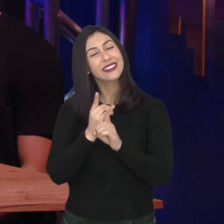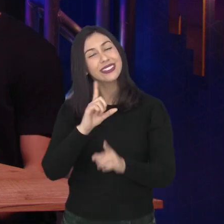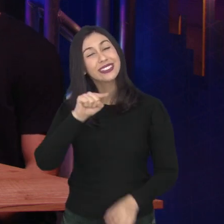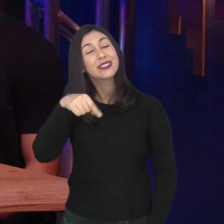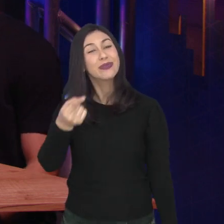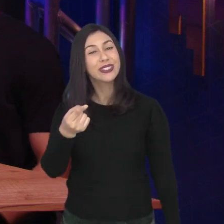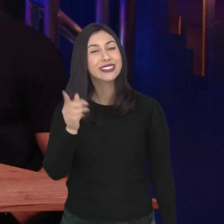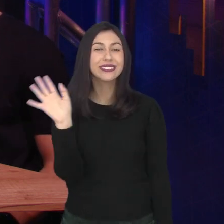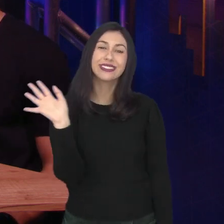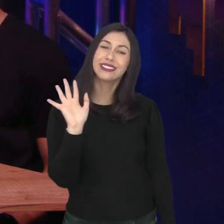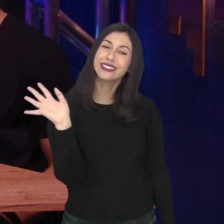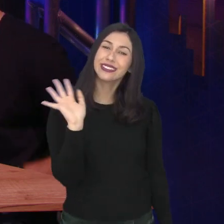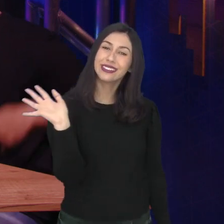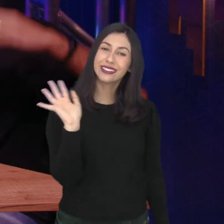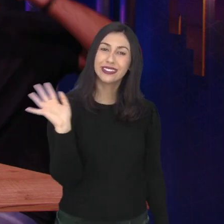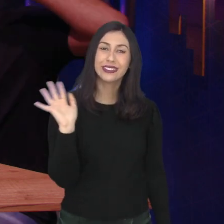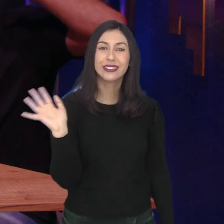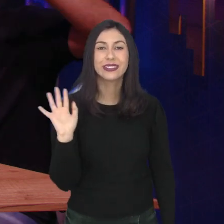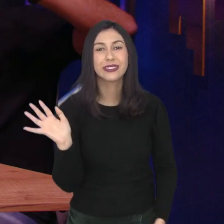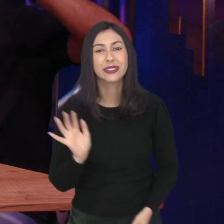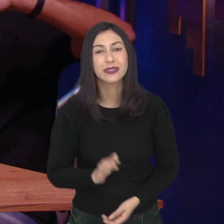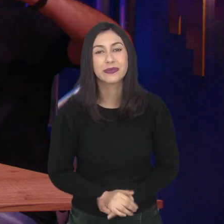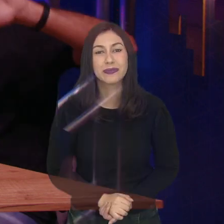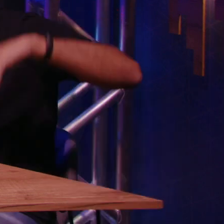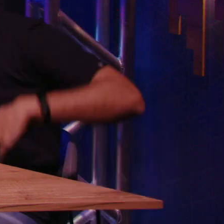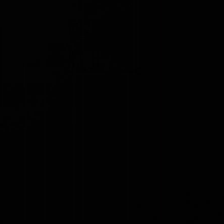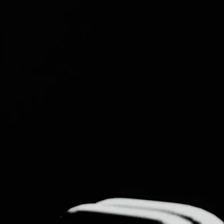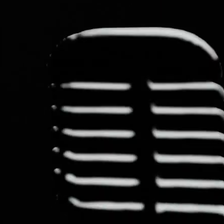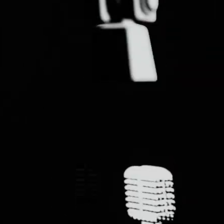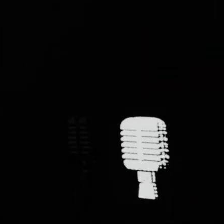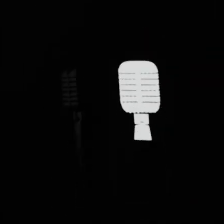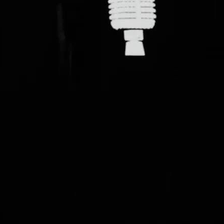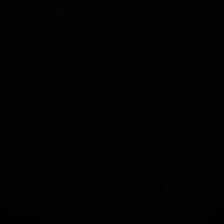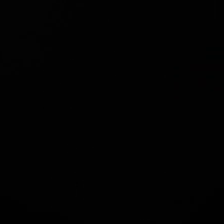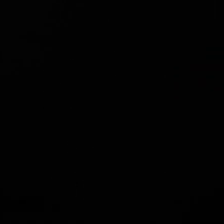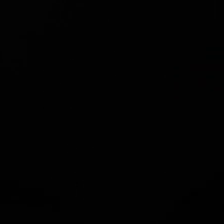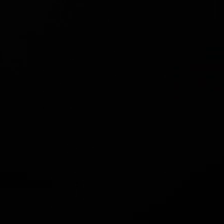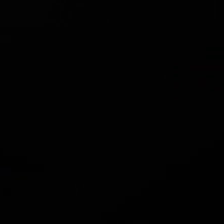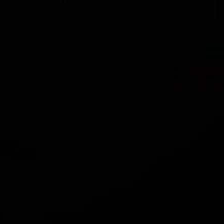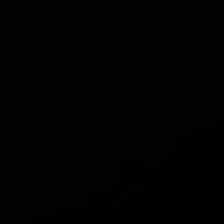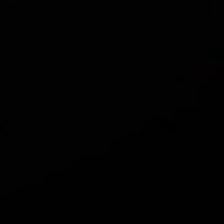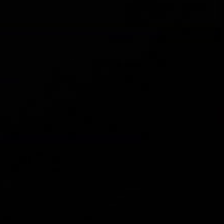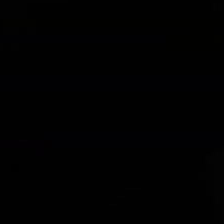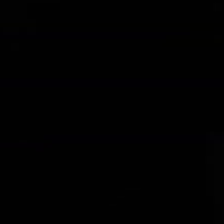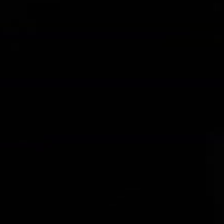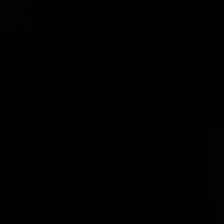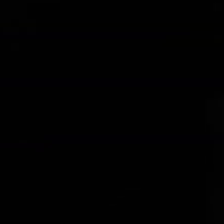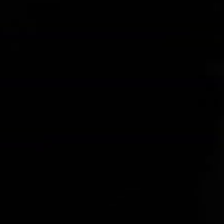próximo Pode Ser. Até mais.